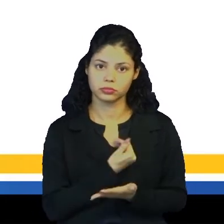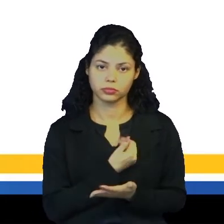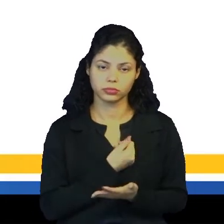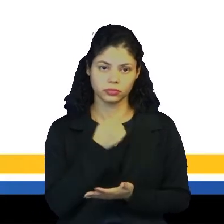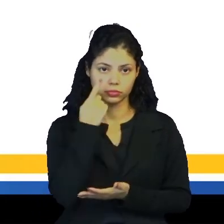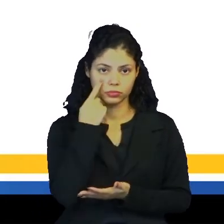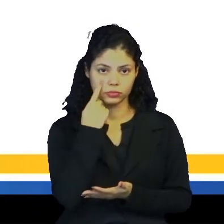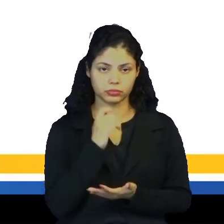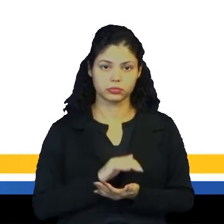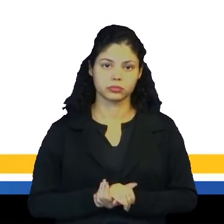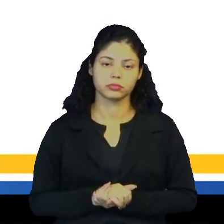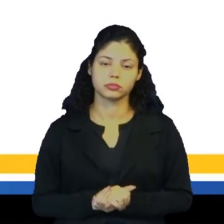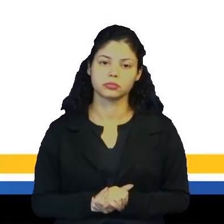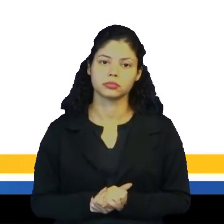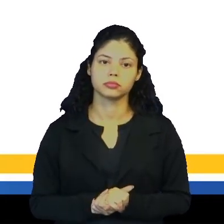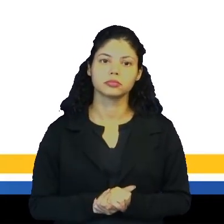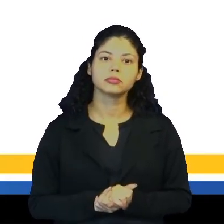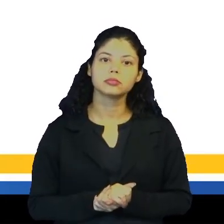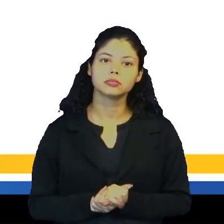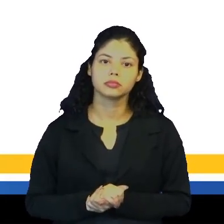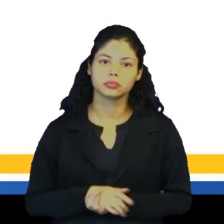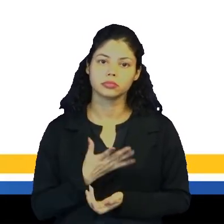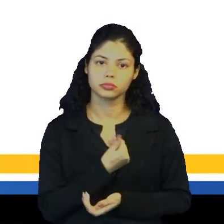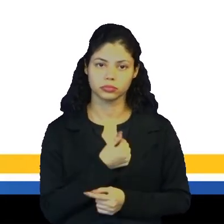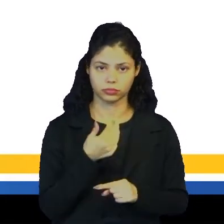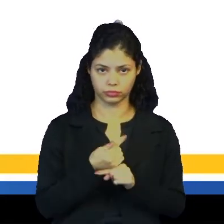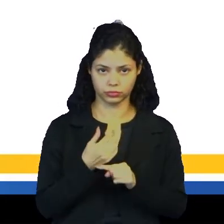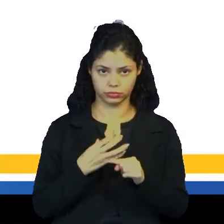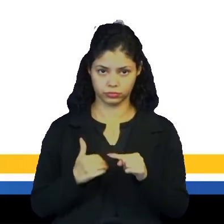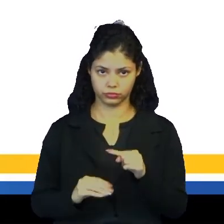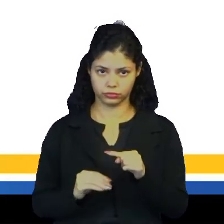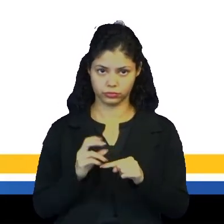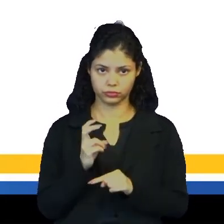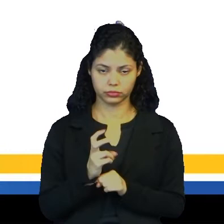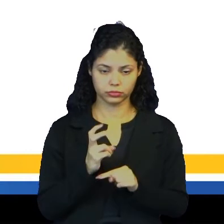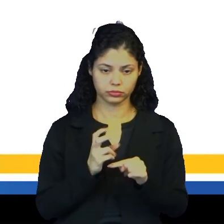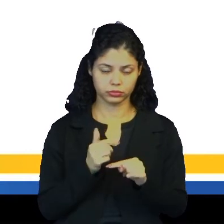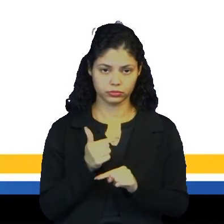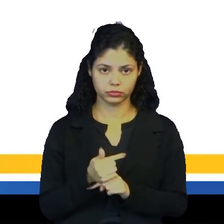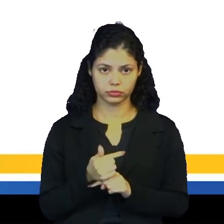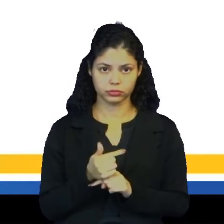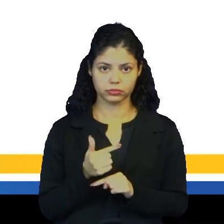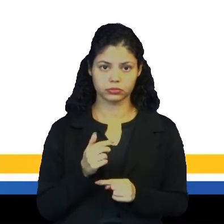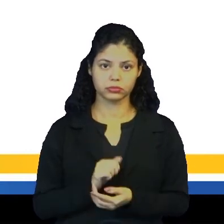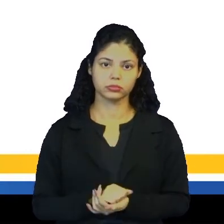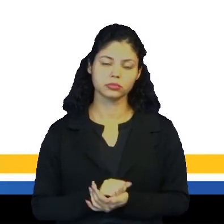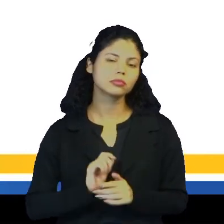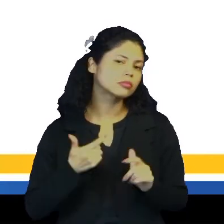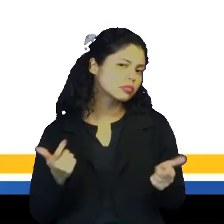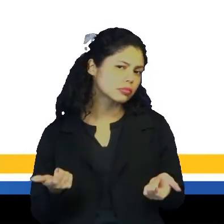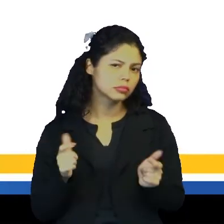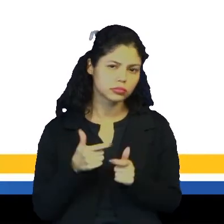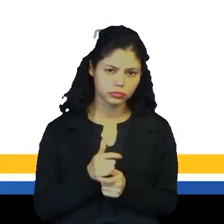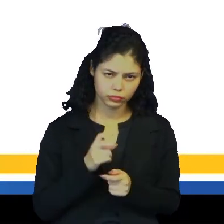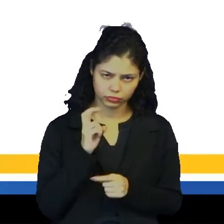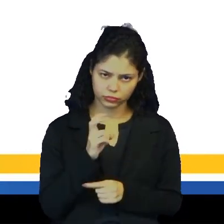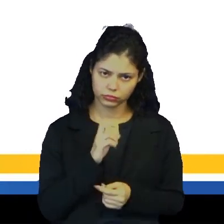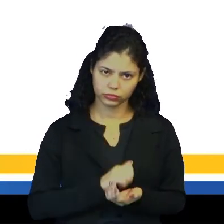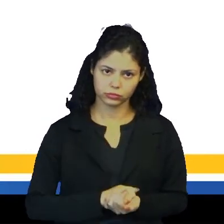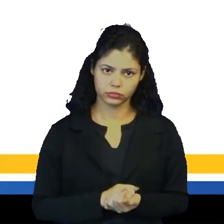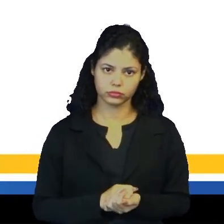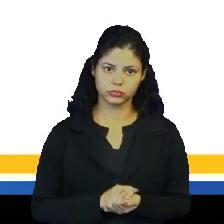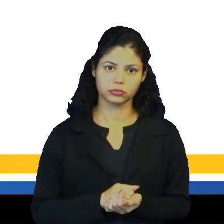numerador, ok? O numerador 7 e o 5. 7 é maior ou menor que